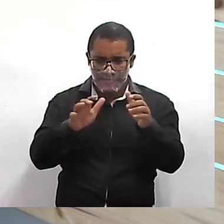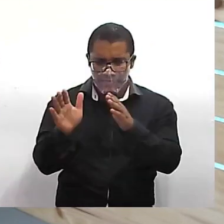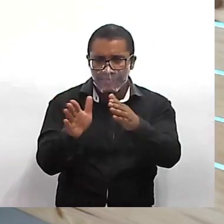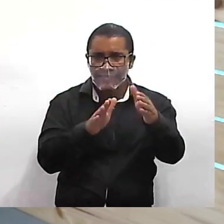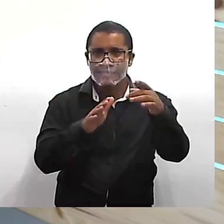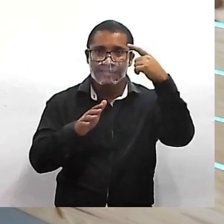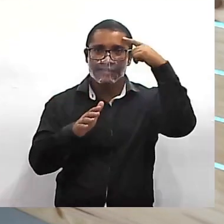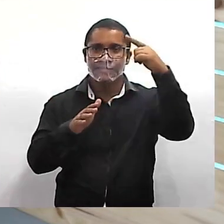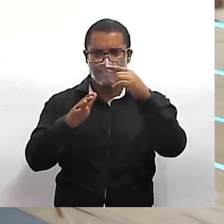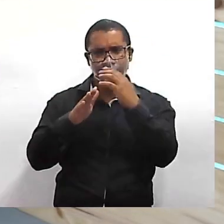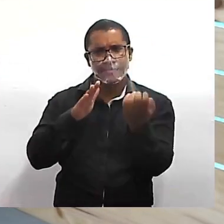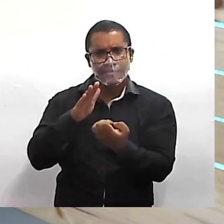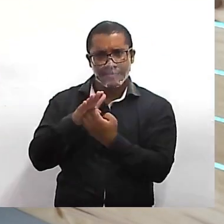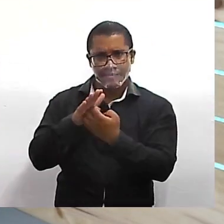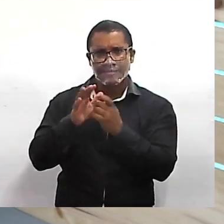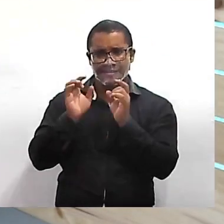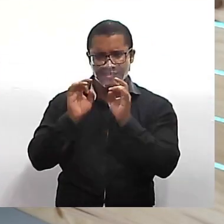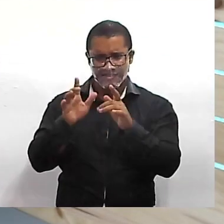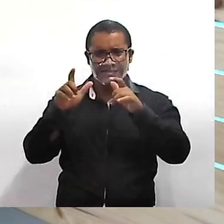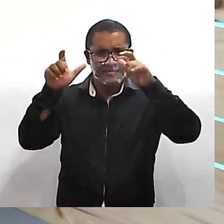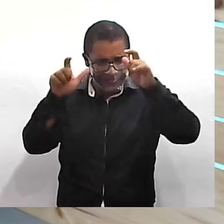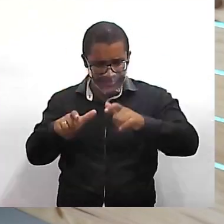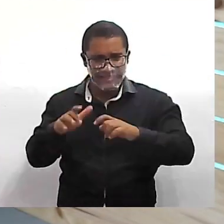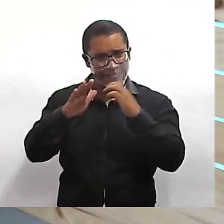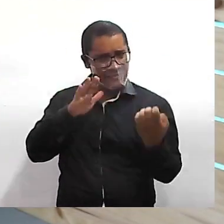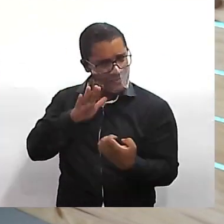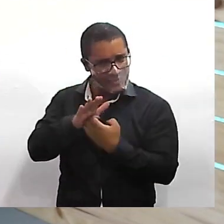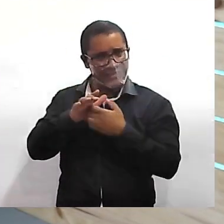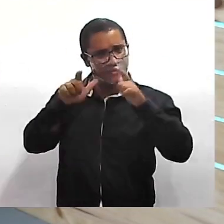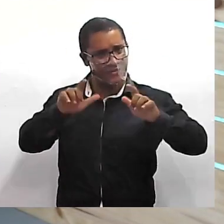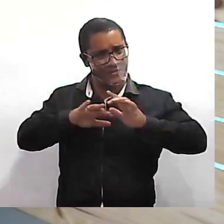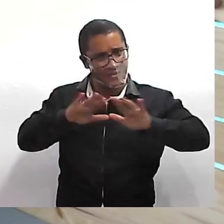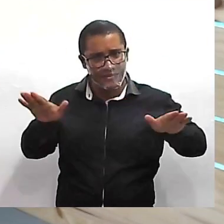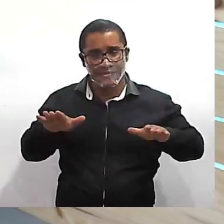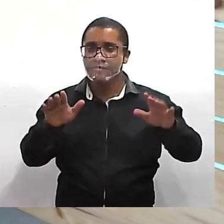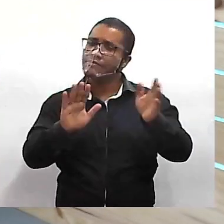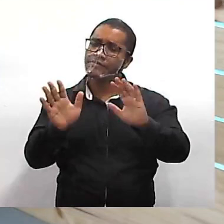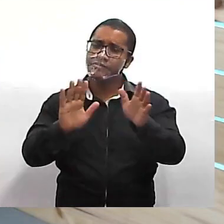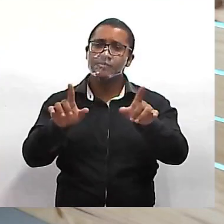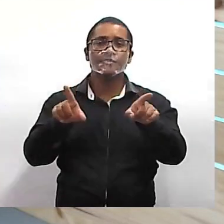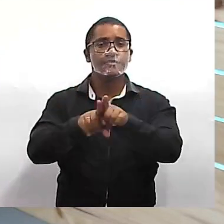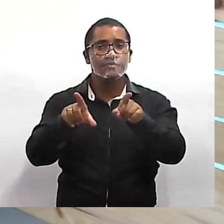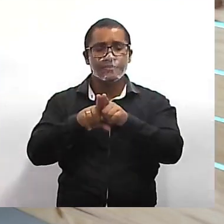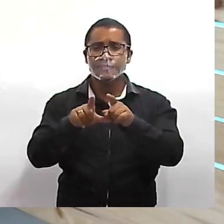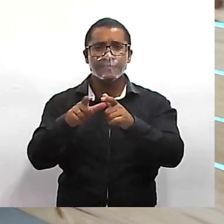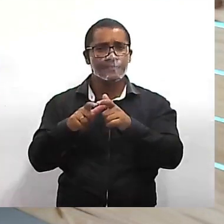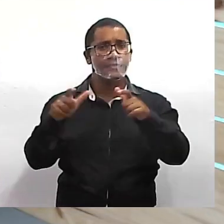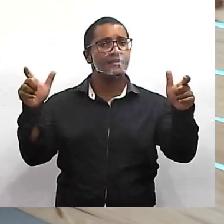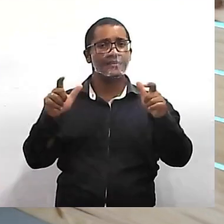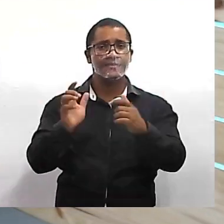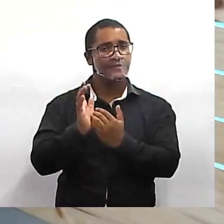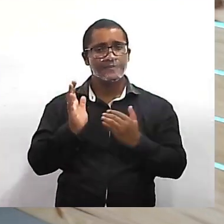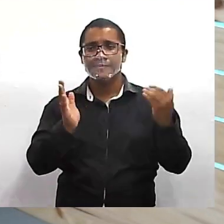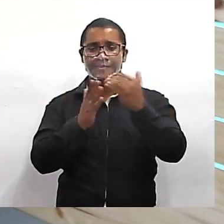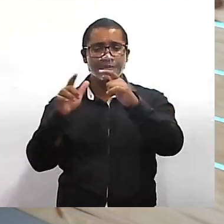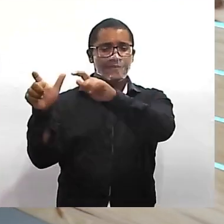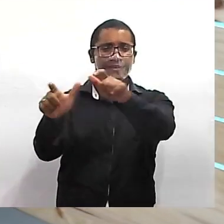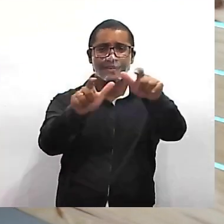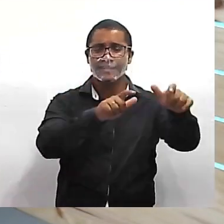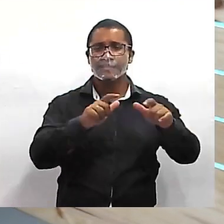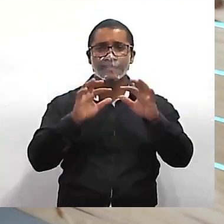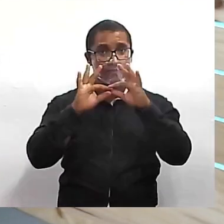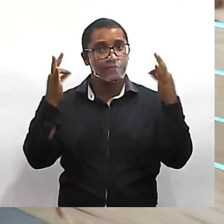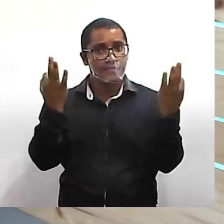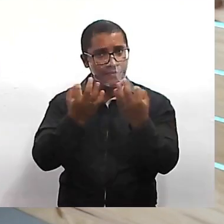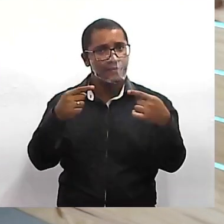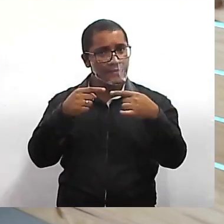que as organizações elas não se restringem à empresa onde você trabalha. A organização ela é muito maior daquilo que a gente possa imaginar. A tua família é